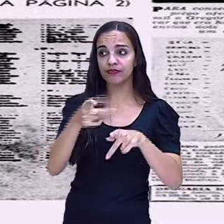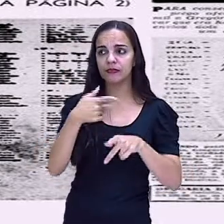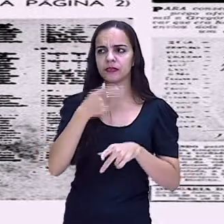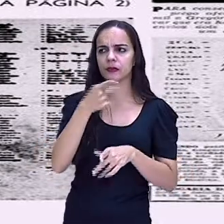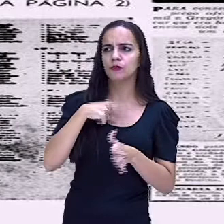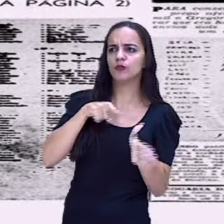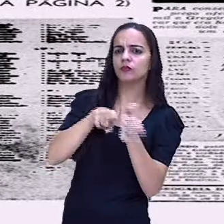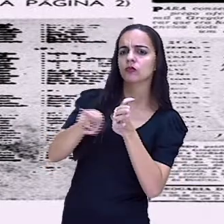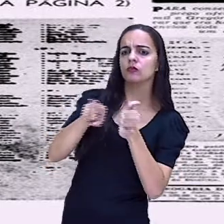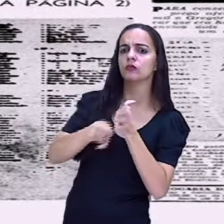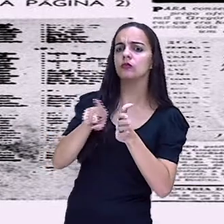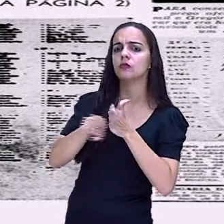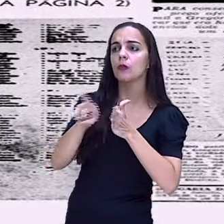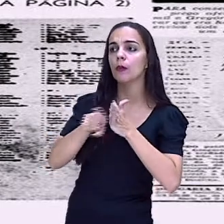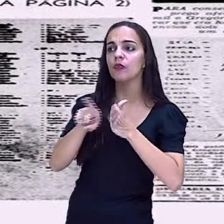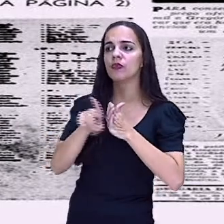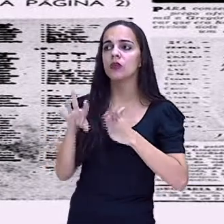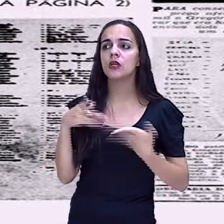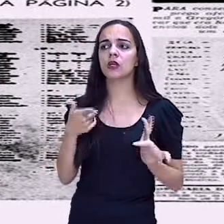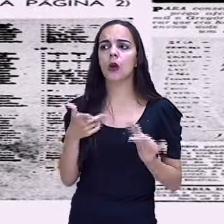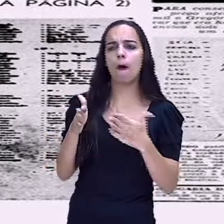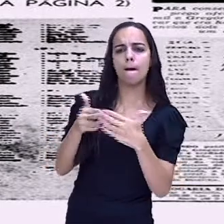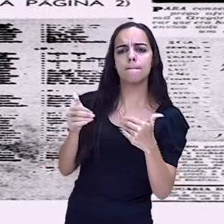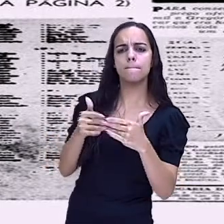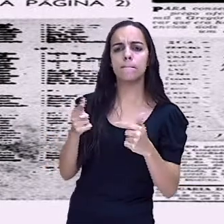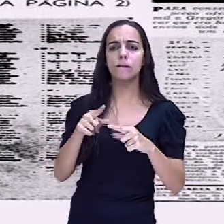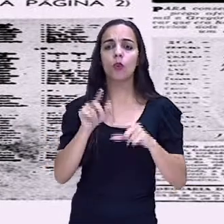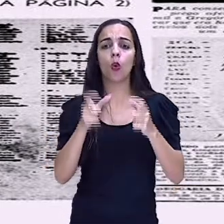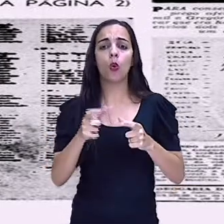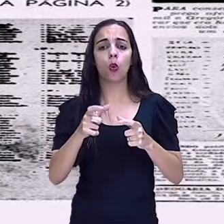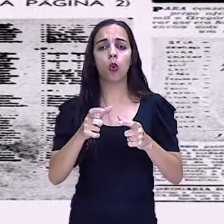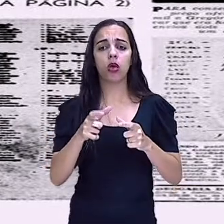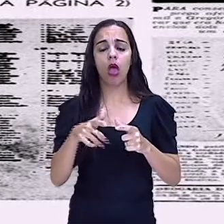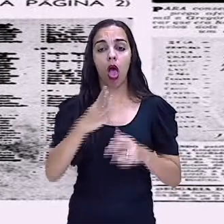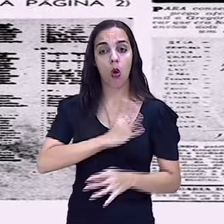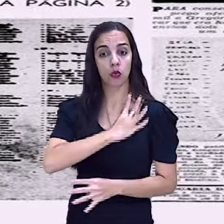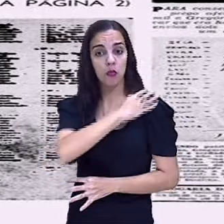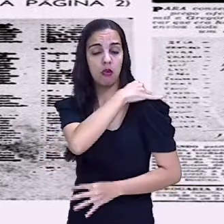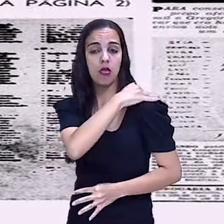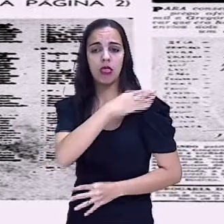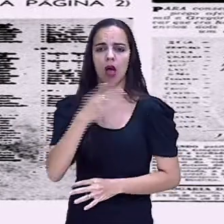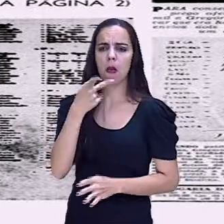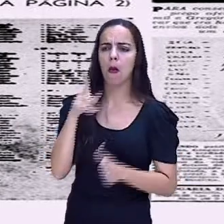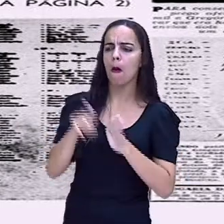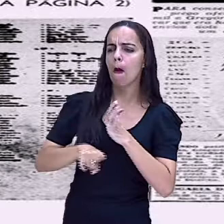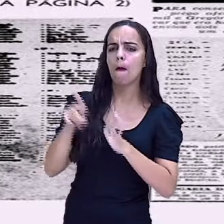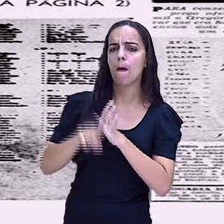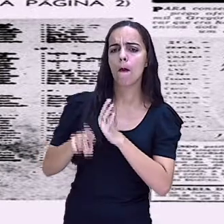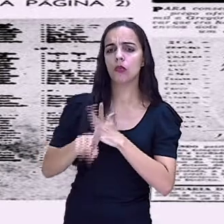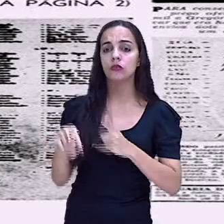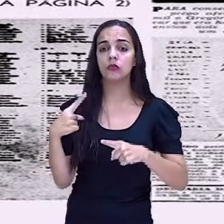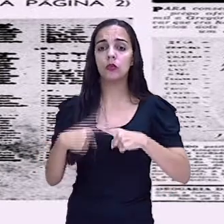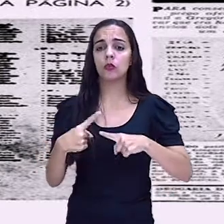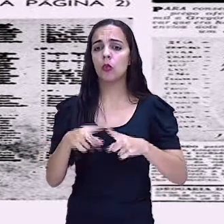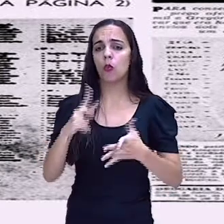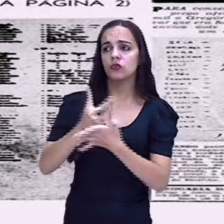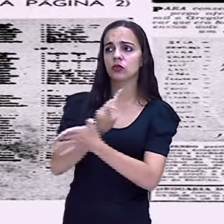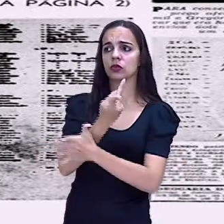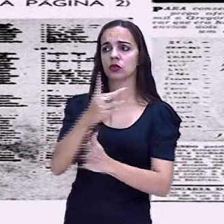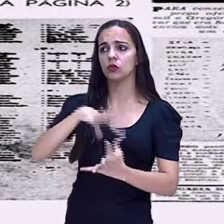vigorar internamente um Estado policial que impunha a censura e centralizava o